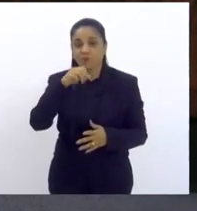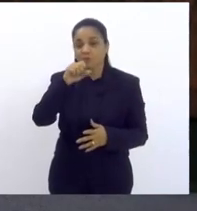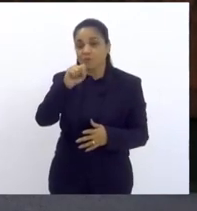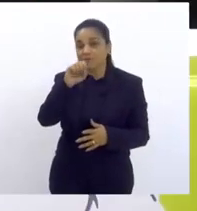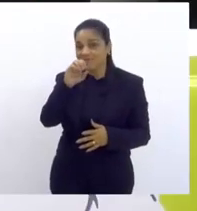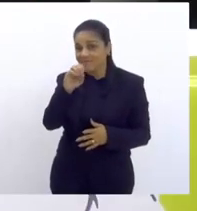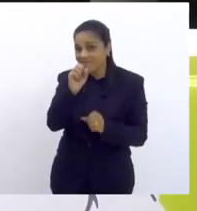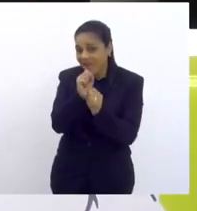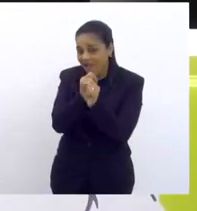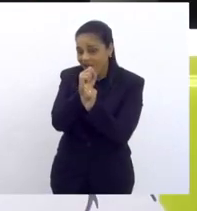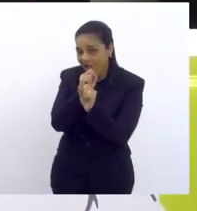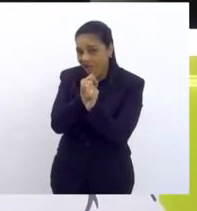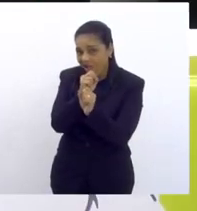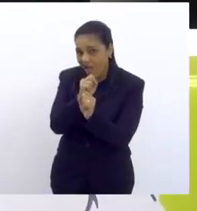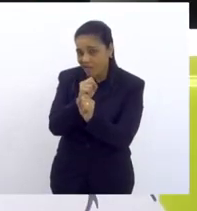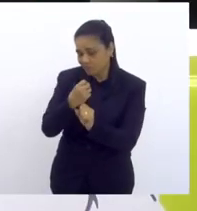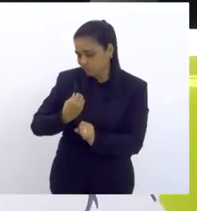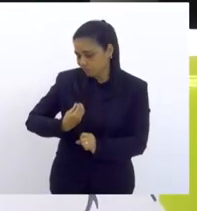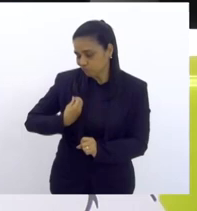que